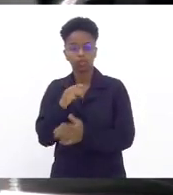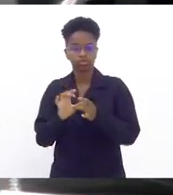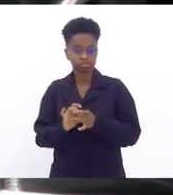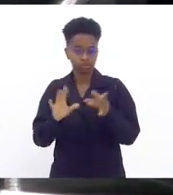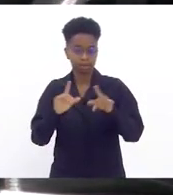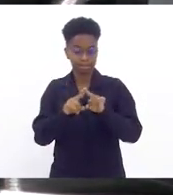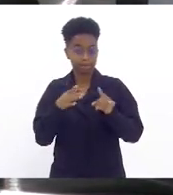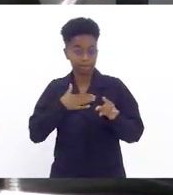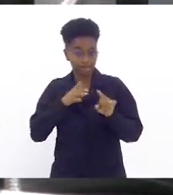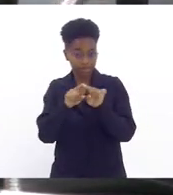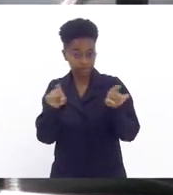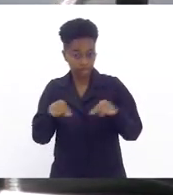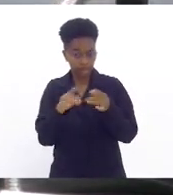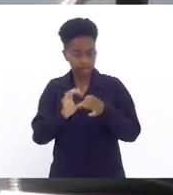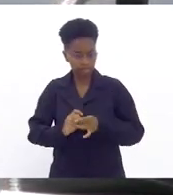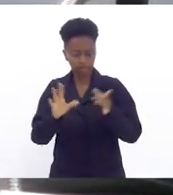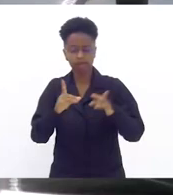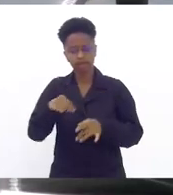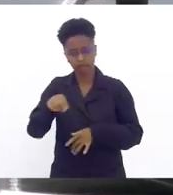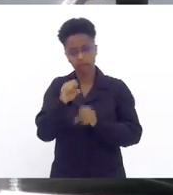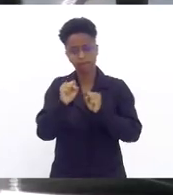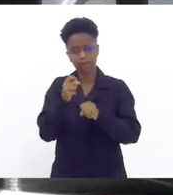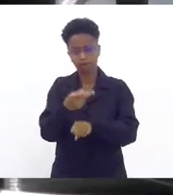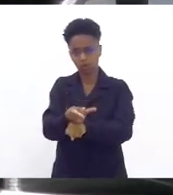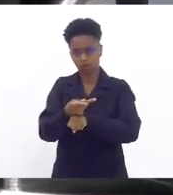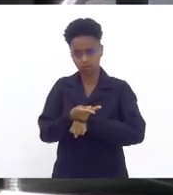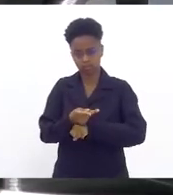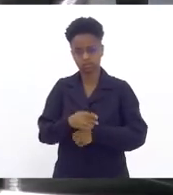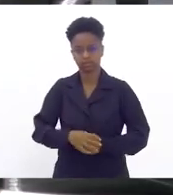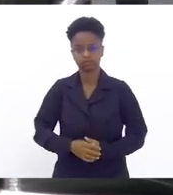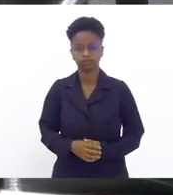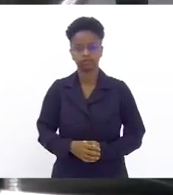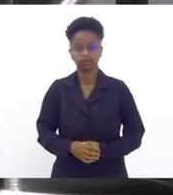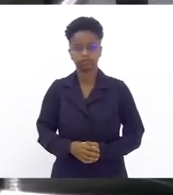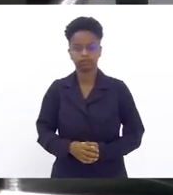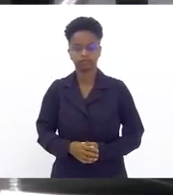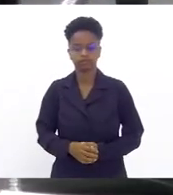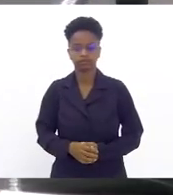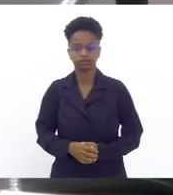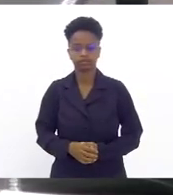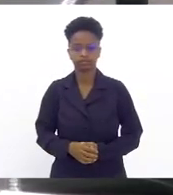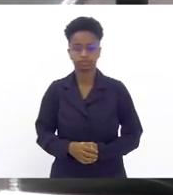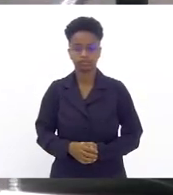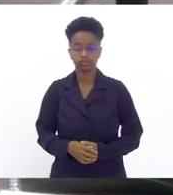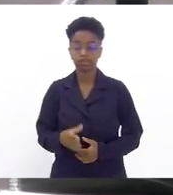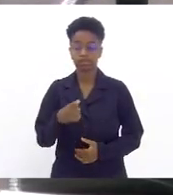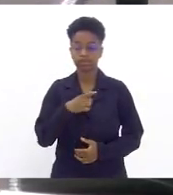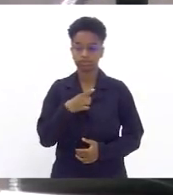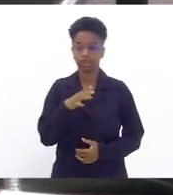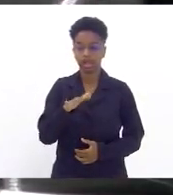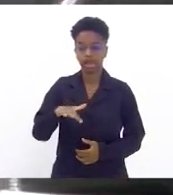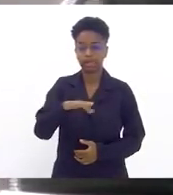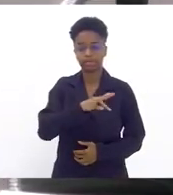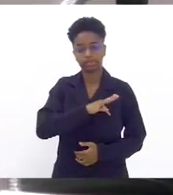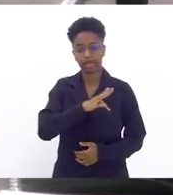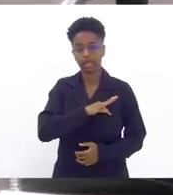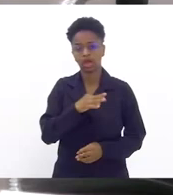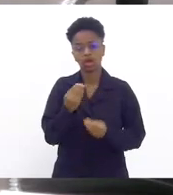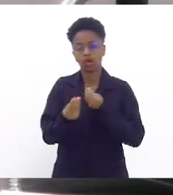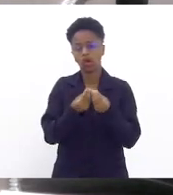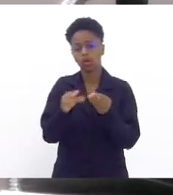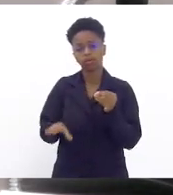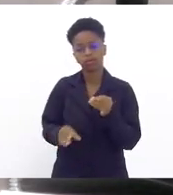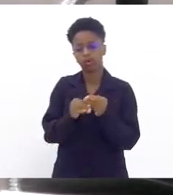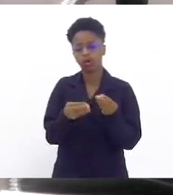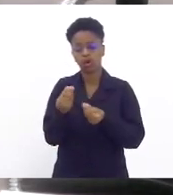à disposição da da da Martins Pena a gente veio muita parte técnica O que que a gente poderia acrescentar eu acho